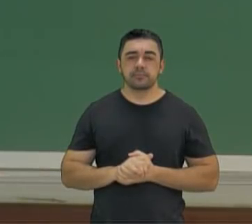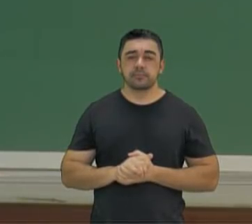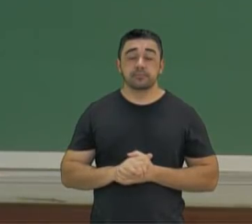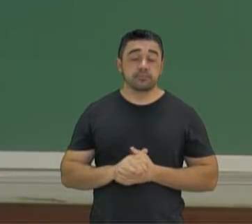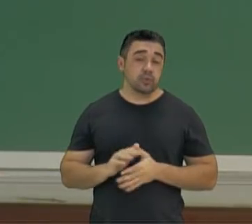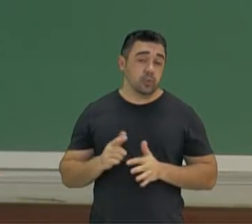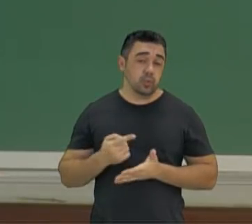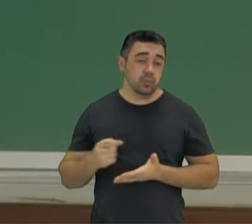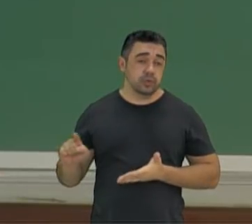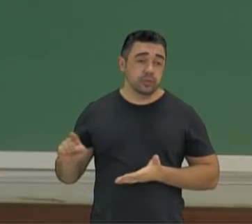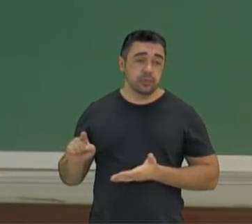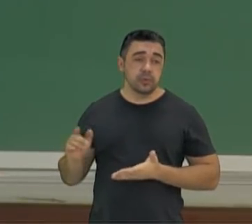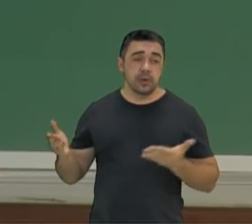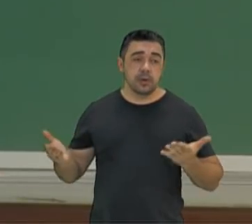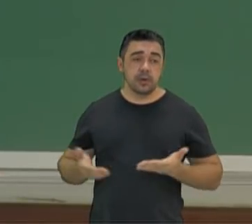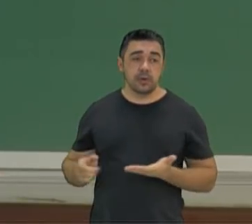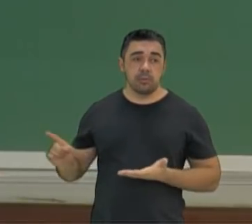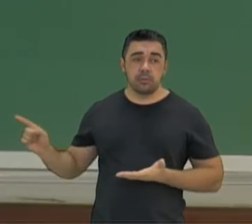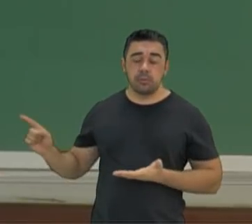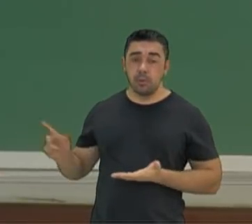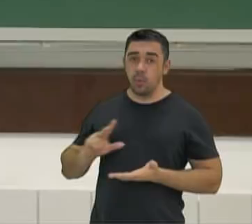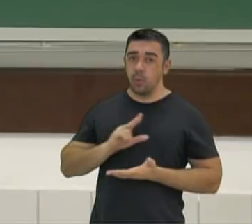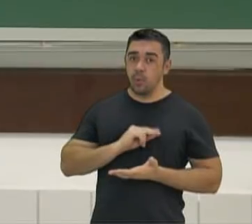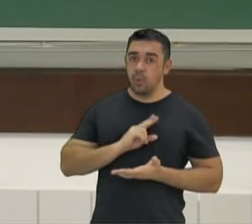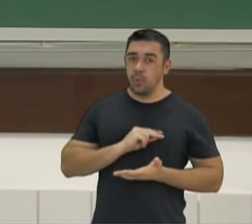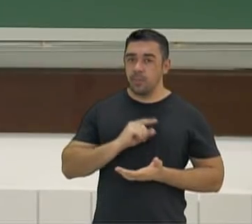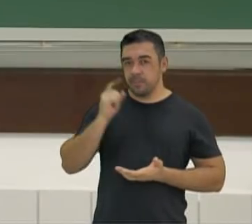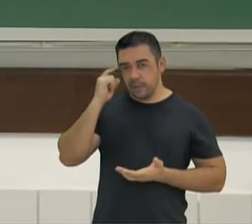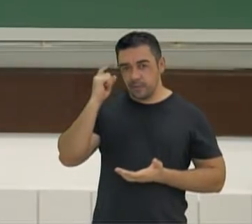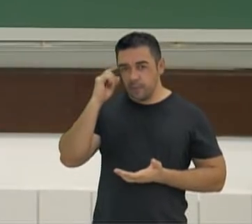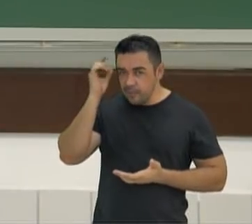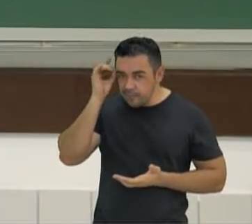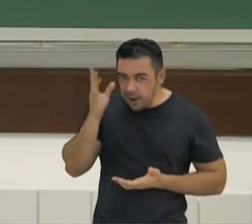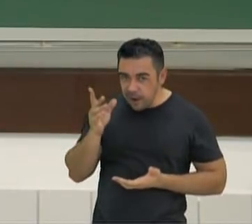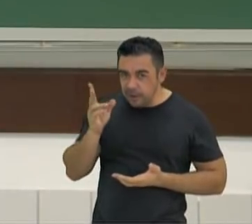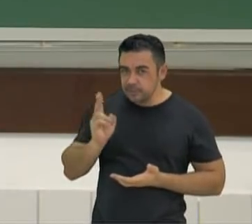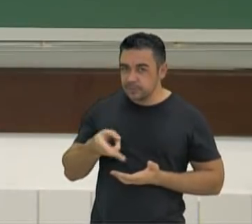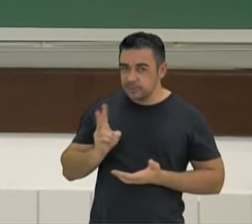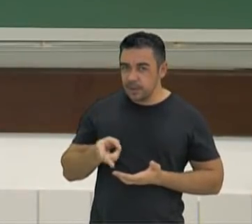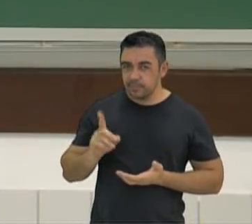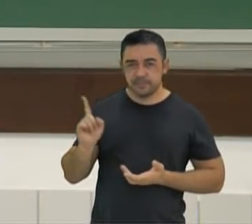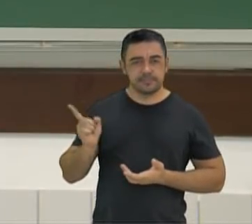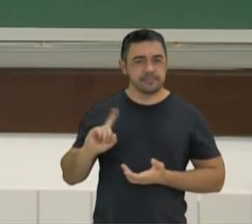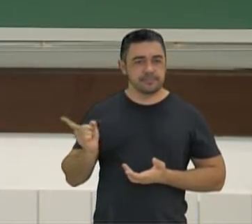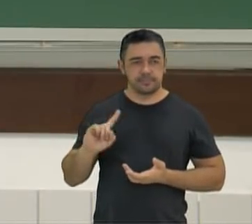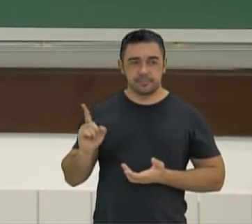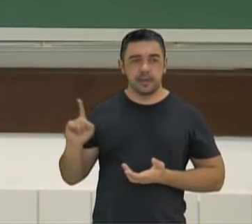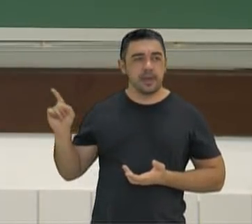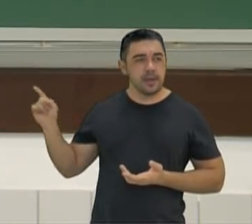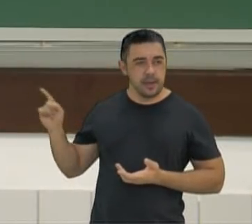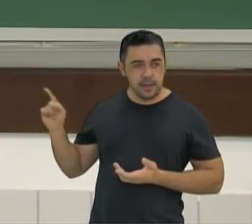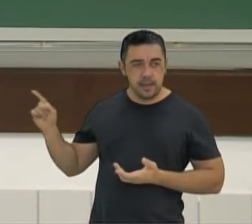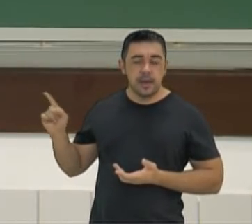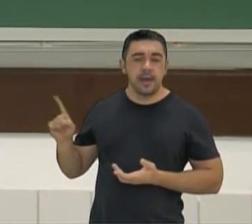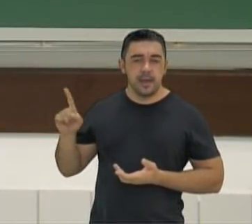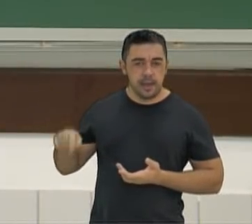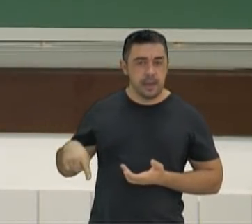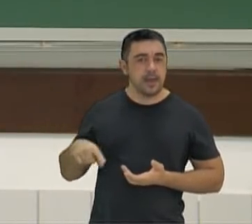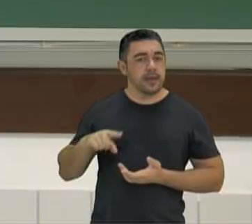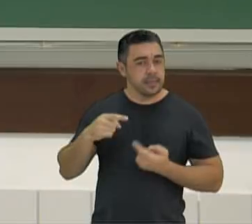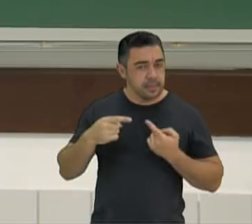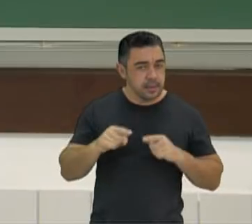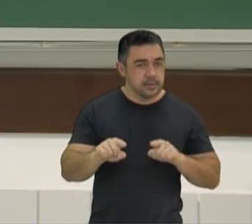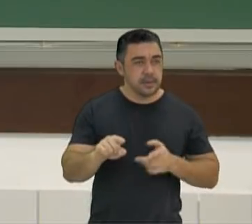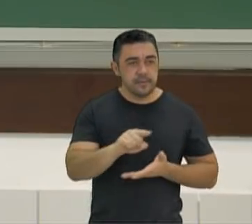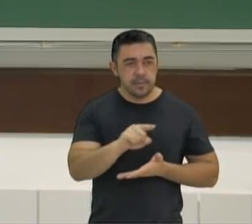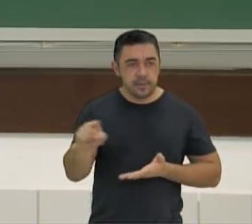por fim, o último. Ah, acharam que eu ia trazer sempre os mesmos, né? Esse aqui a prof trouxe um